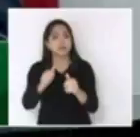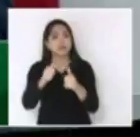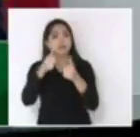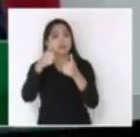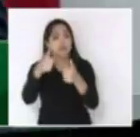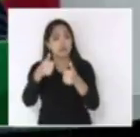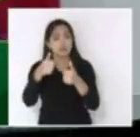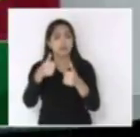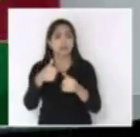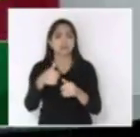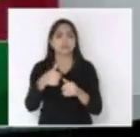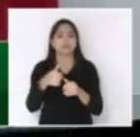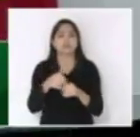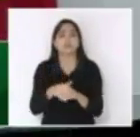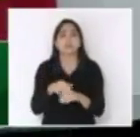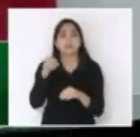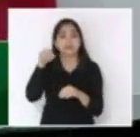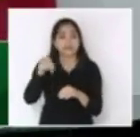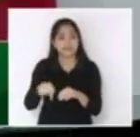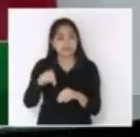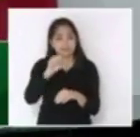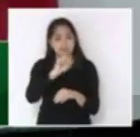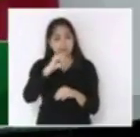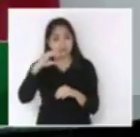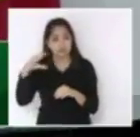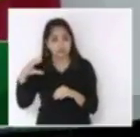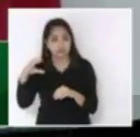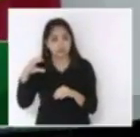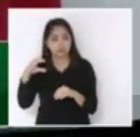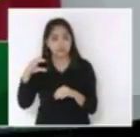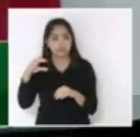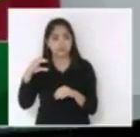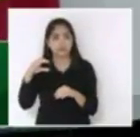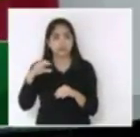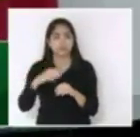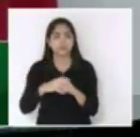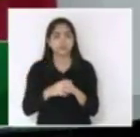O Santa Catarina